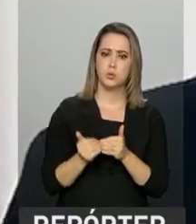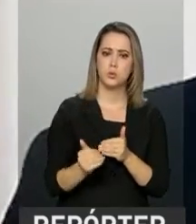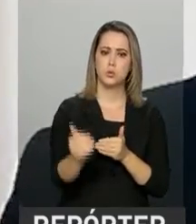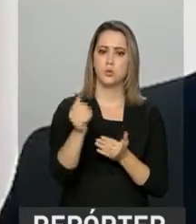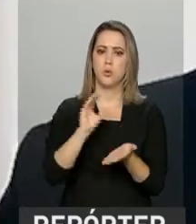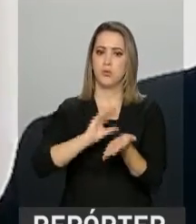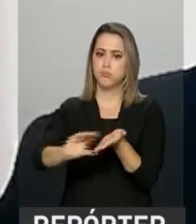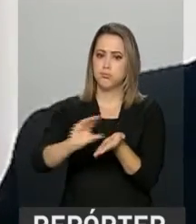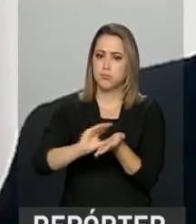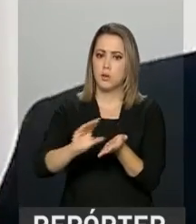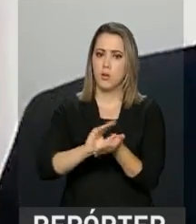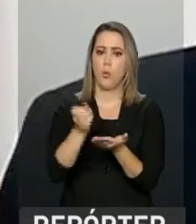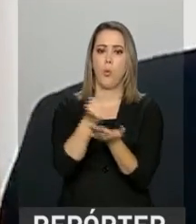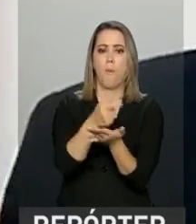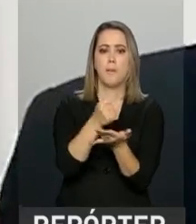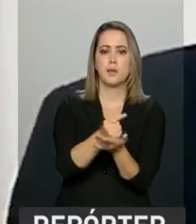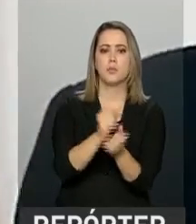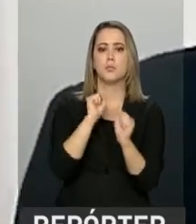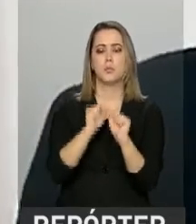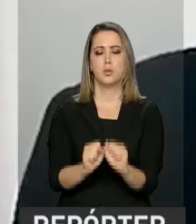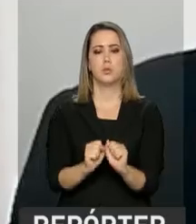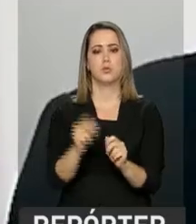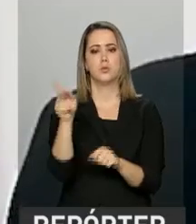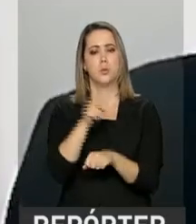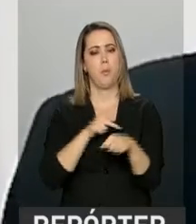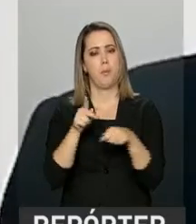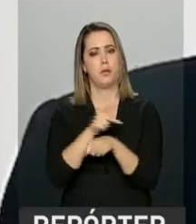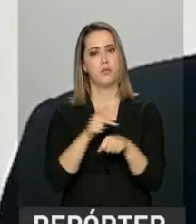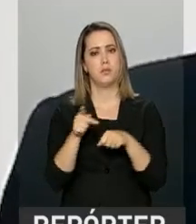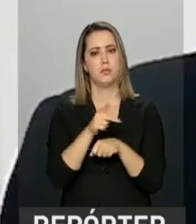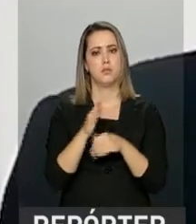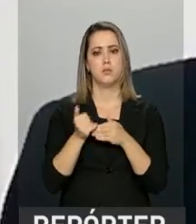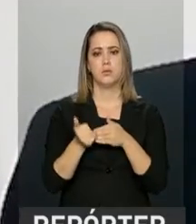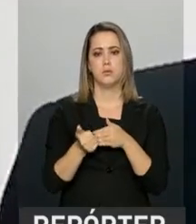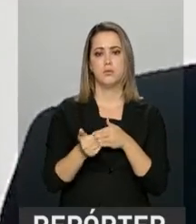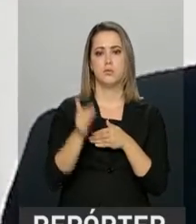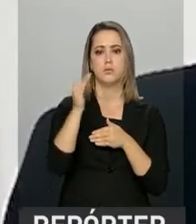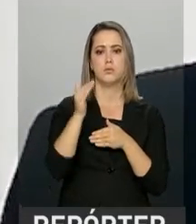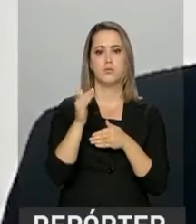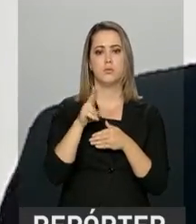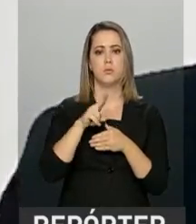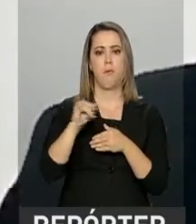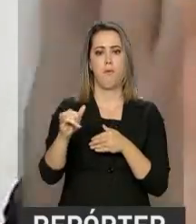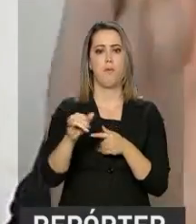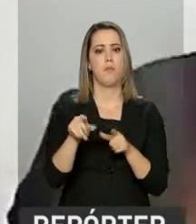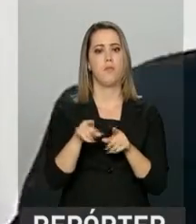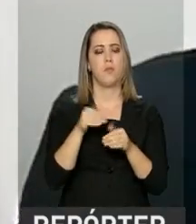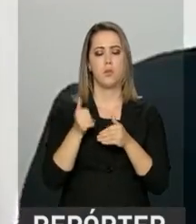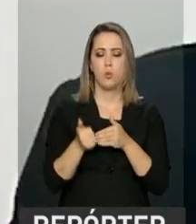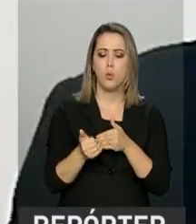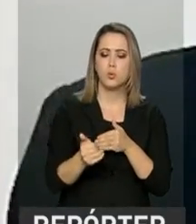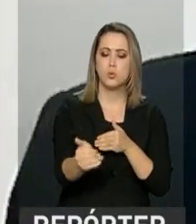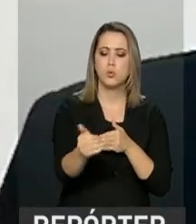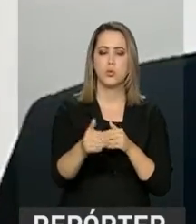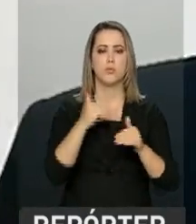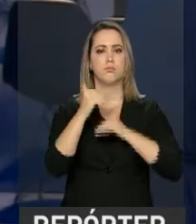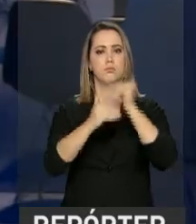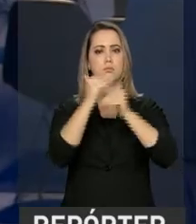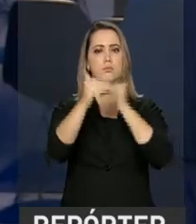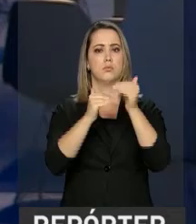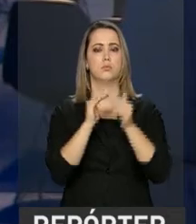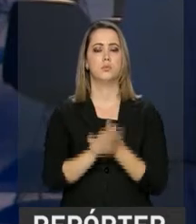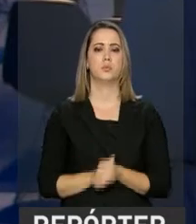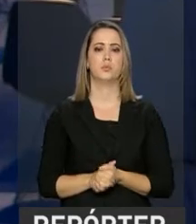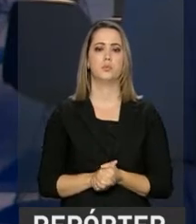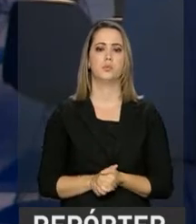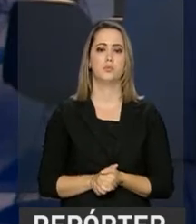podem continuar consumindo, que o país vai manter essa trajetória de crescimento.